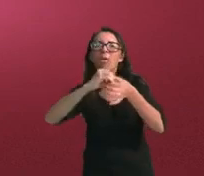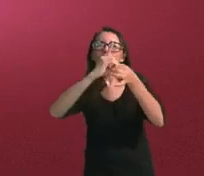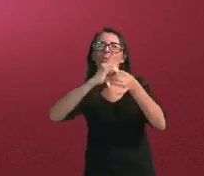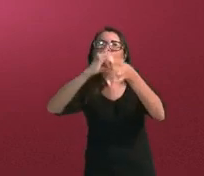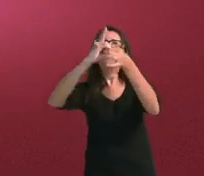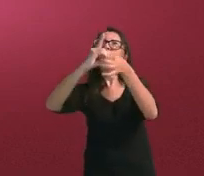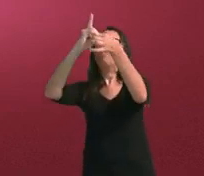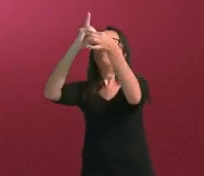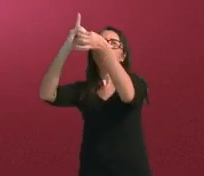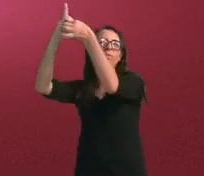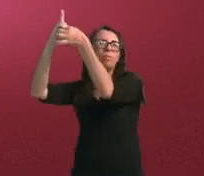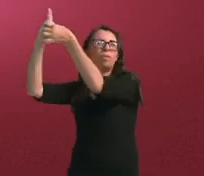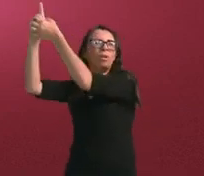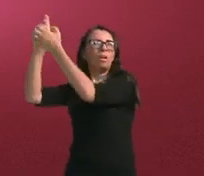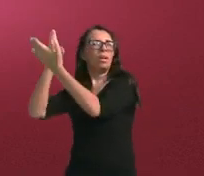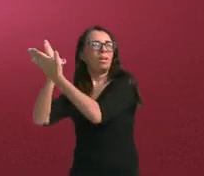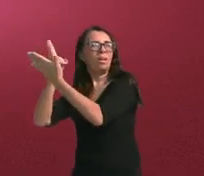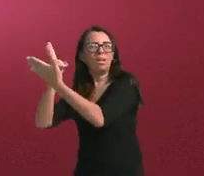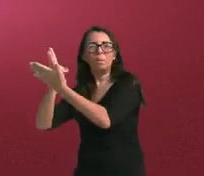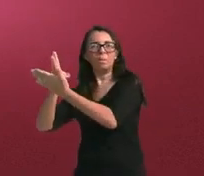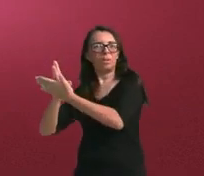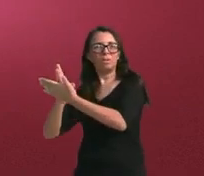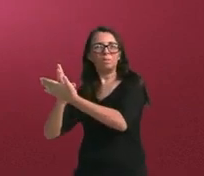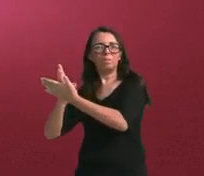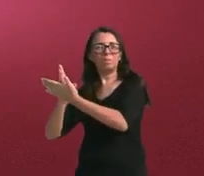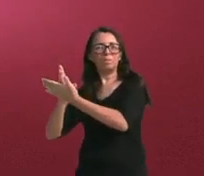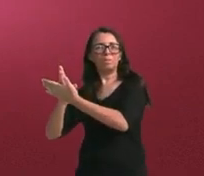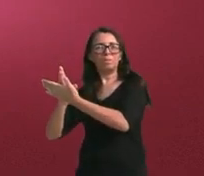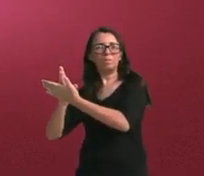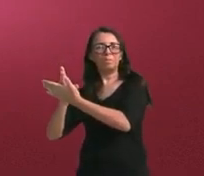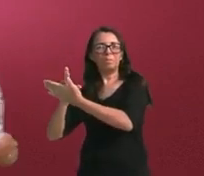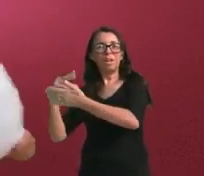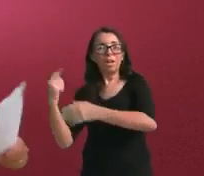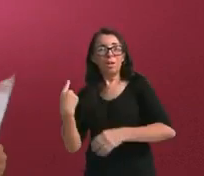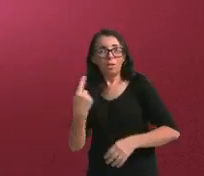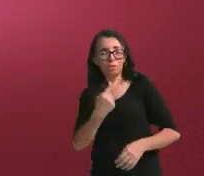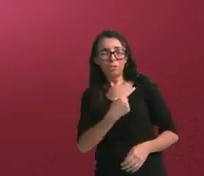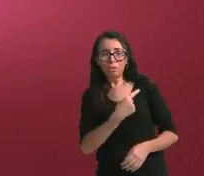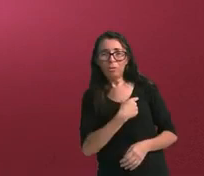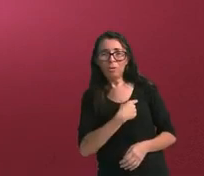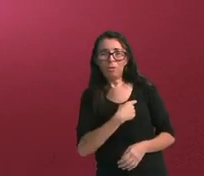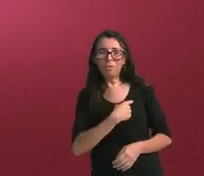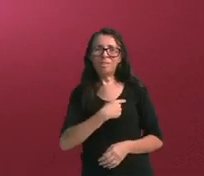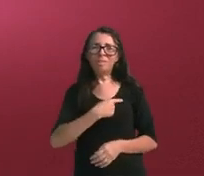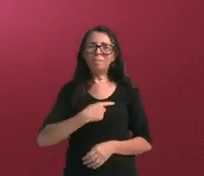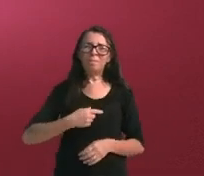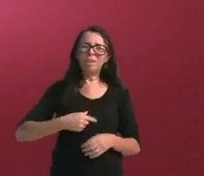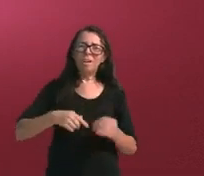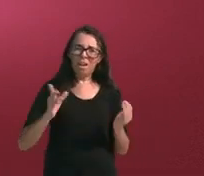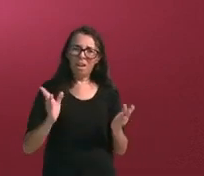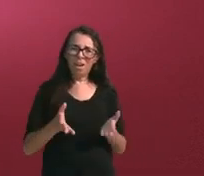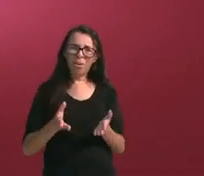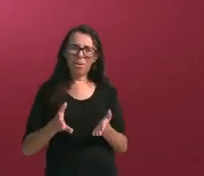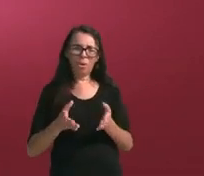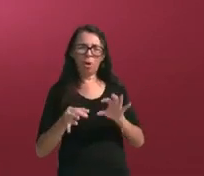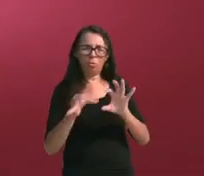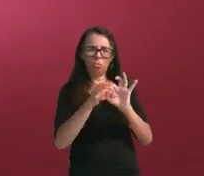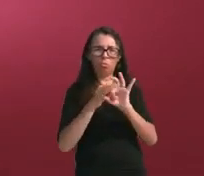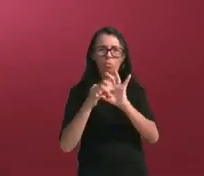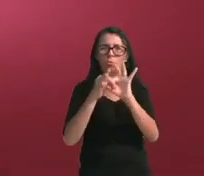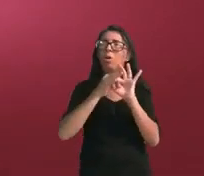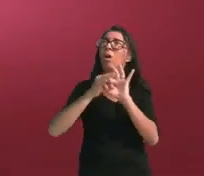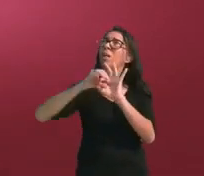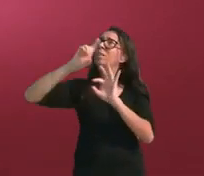faz você se sentir uma pessoa especial. Nós não precisamos nos sentir especial. Nós